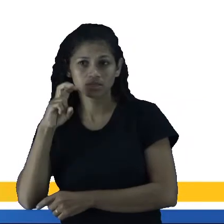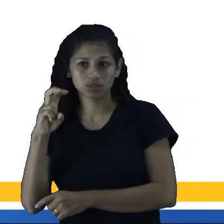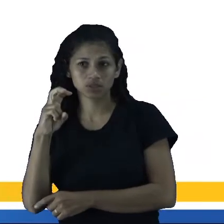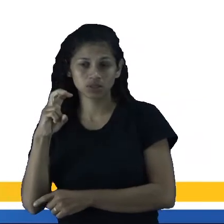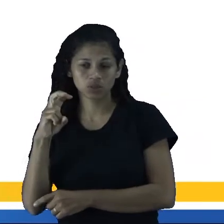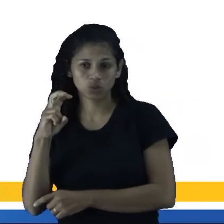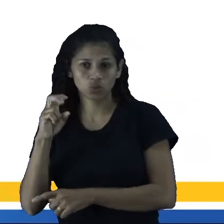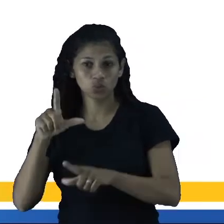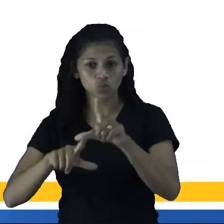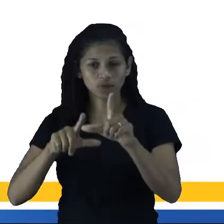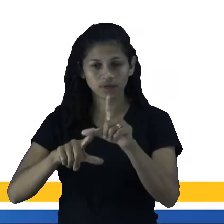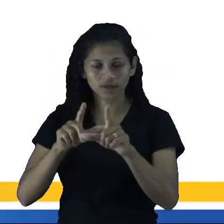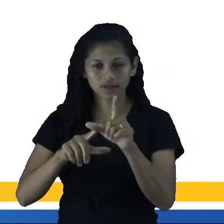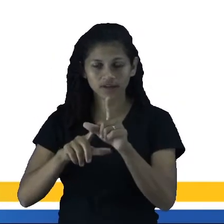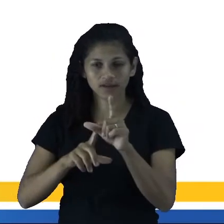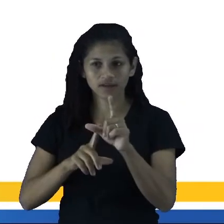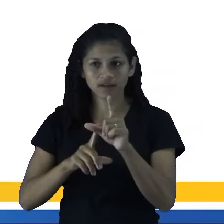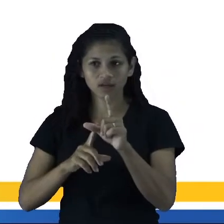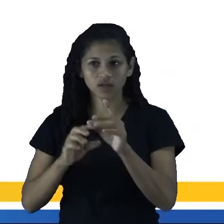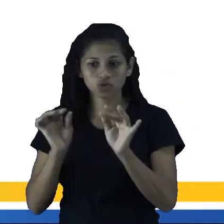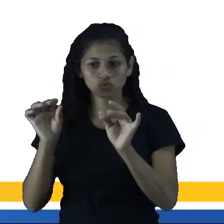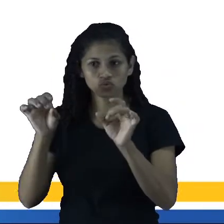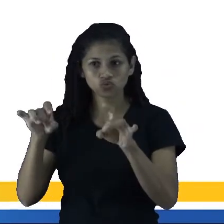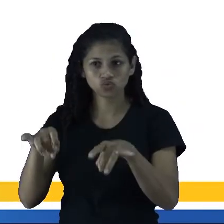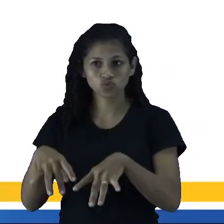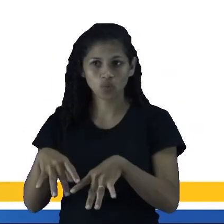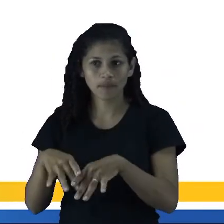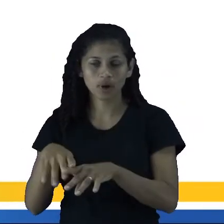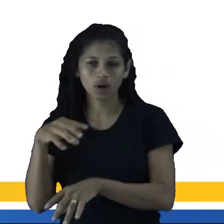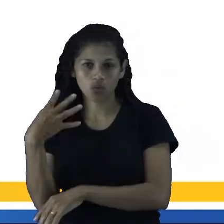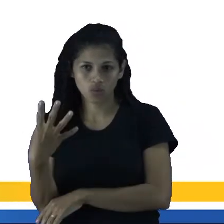4. Olha aqui, ó. Essas 4 letras aqui, ó.